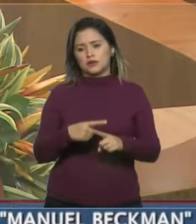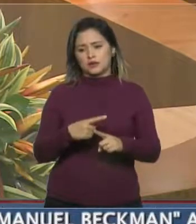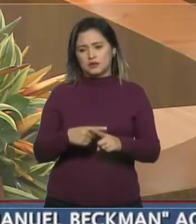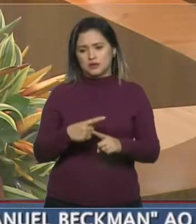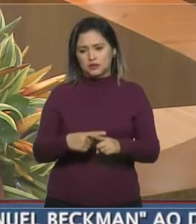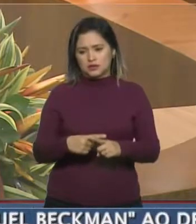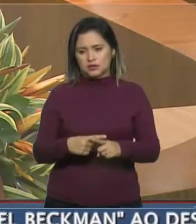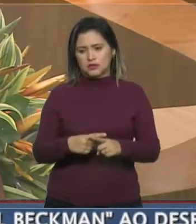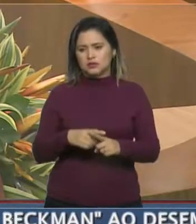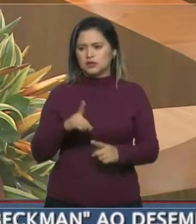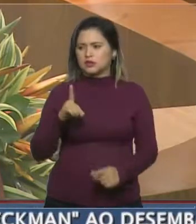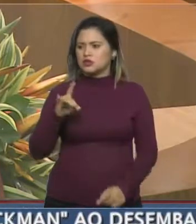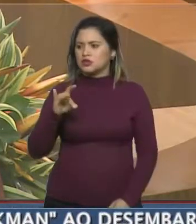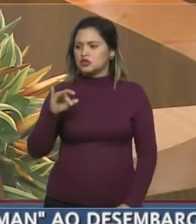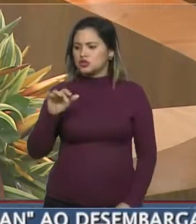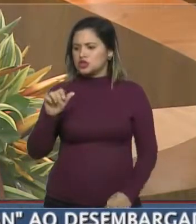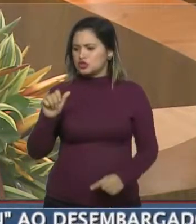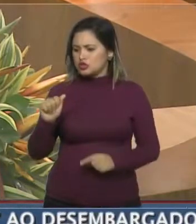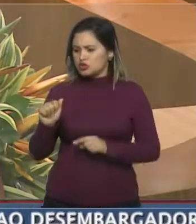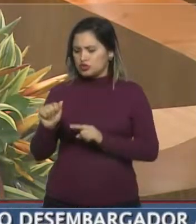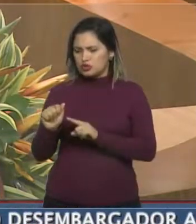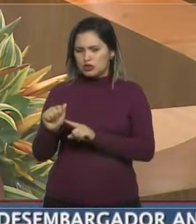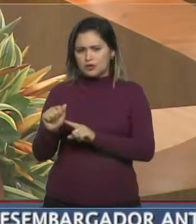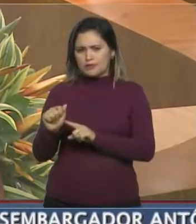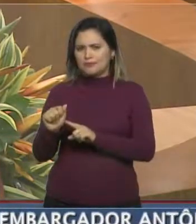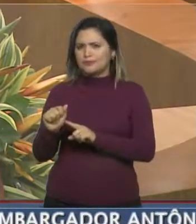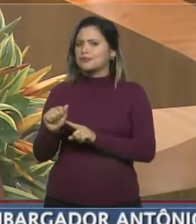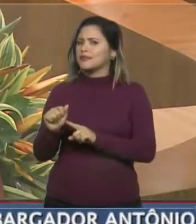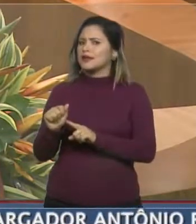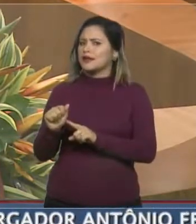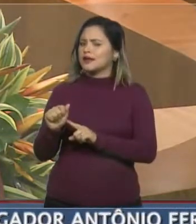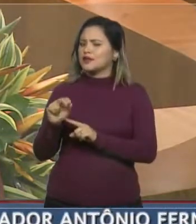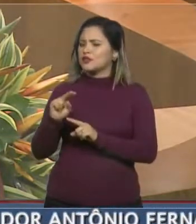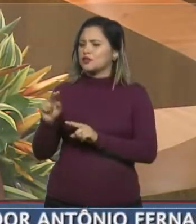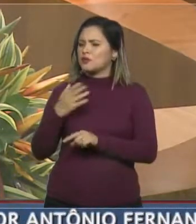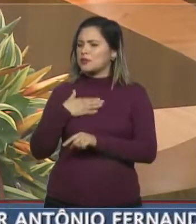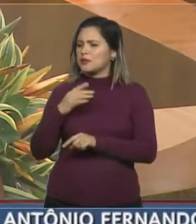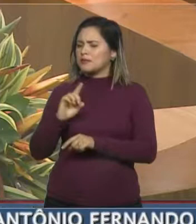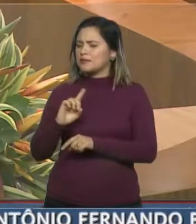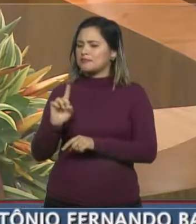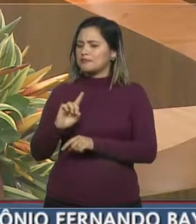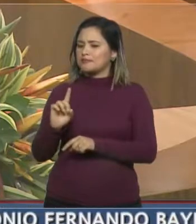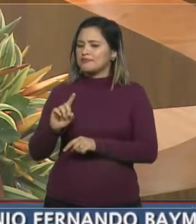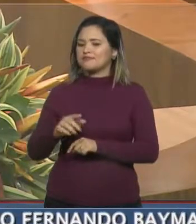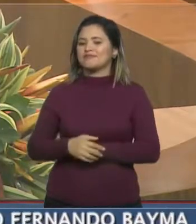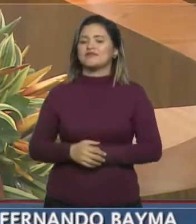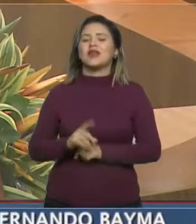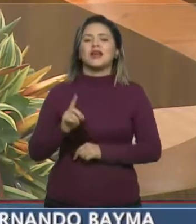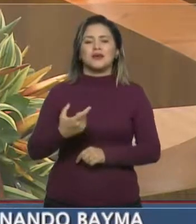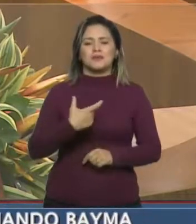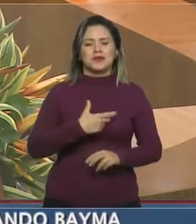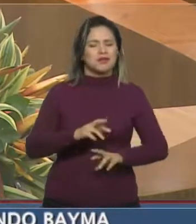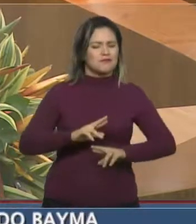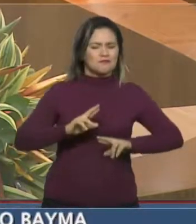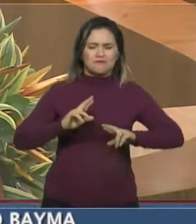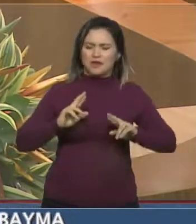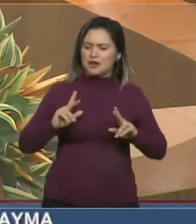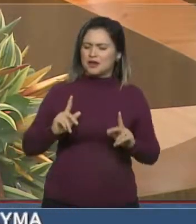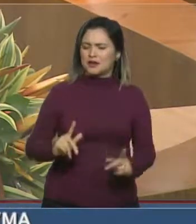Ele disse, então vamos mandar republicar. Ela é uma medalha diferente de todas as outras, porque